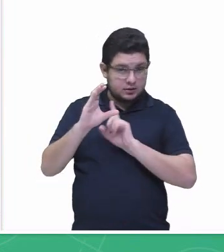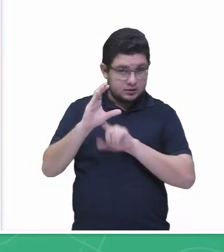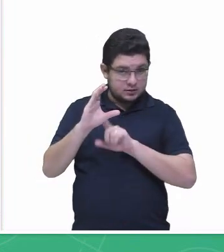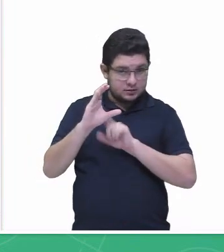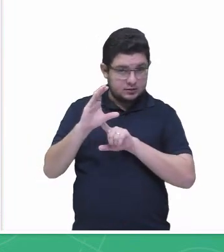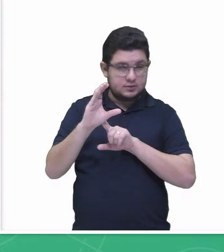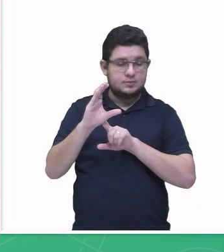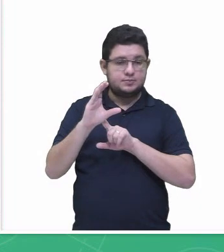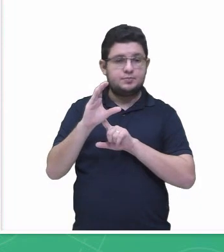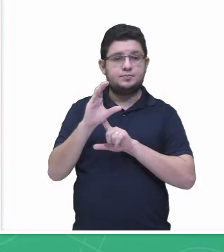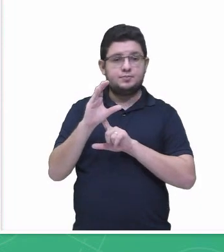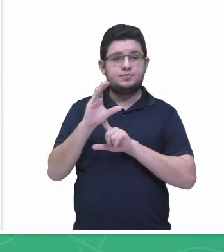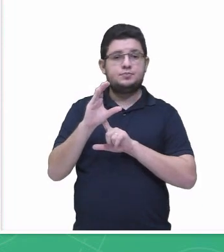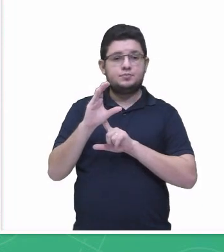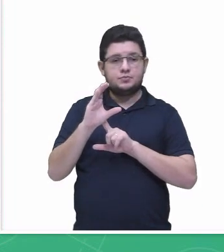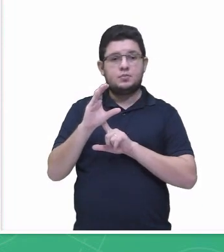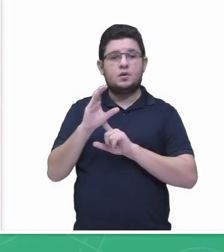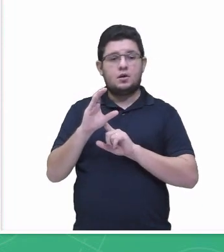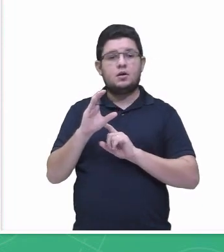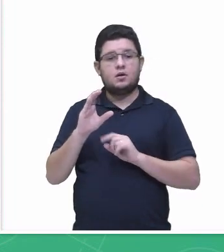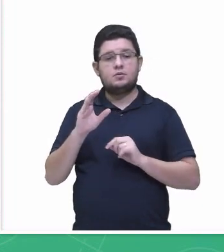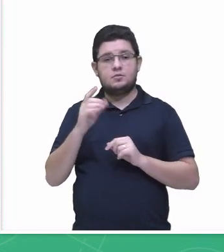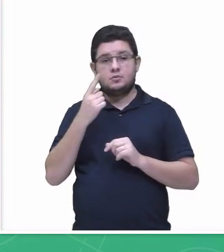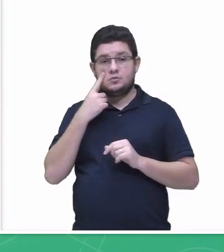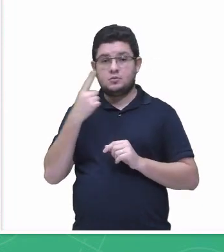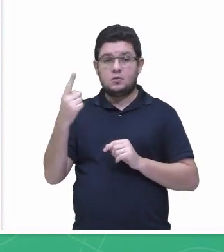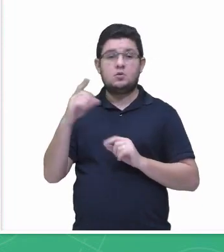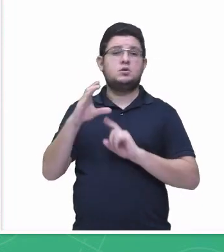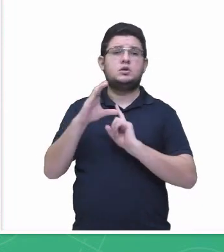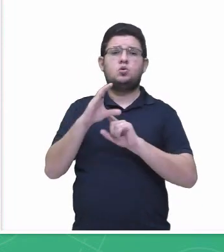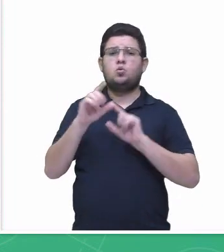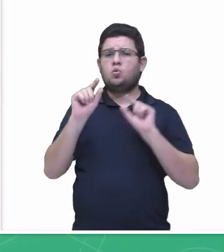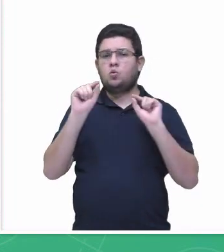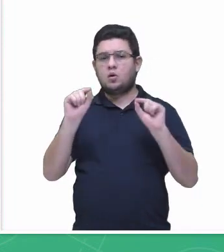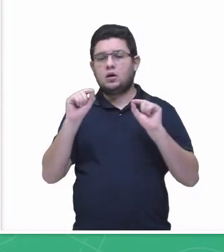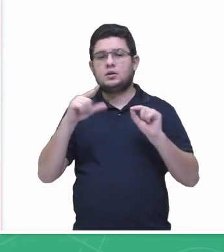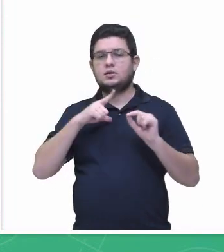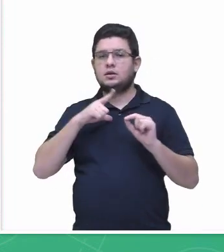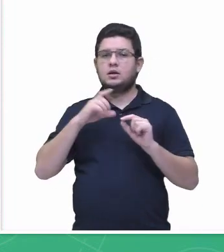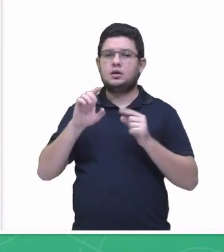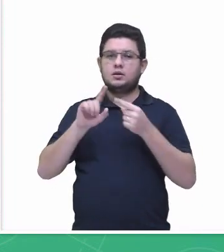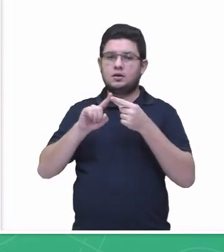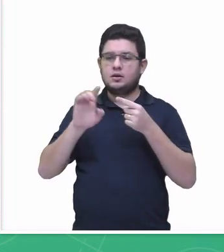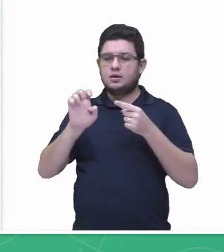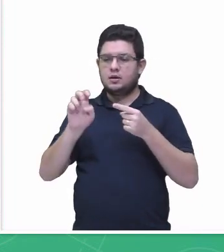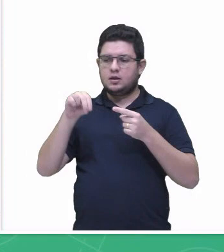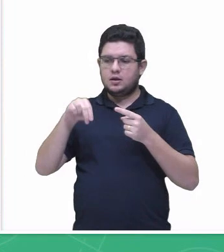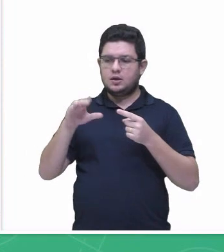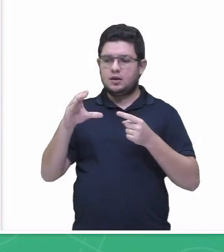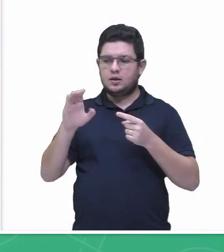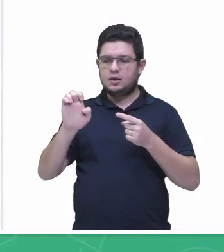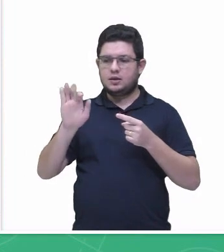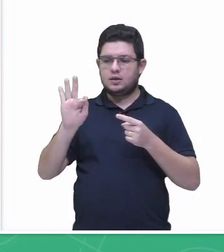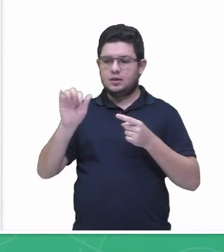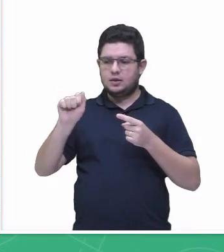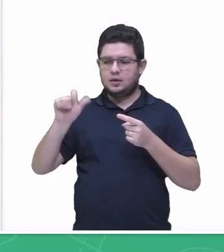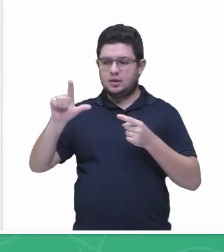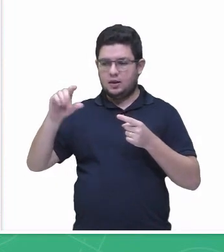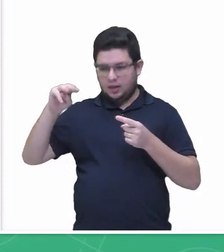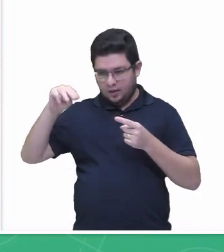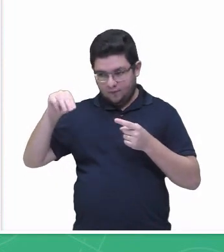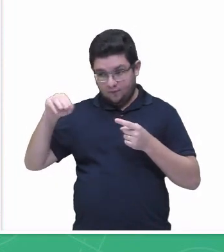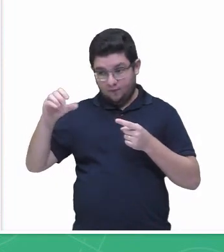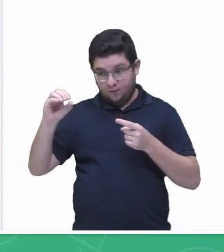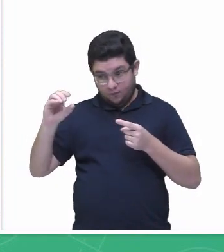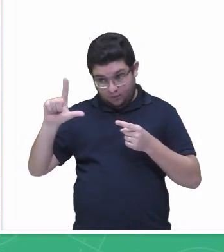pra gente aí que o sistema nervoso central, ele é formado por encéfalo e medula espinhal, alternativa C. Temos aqui